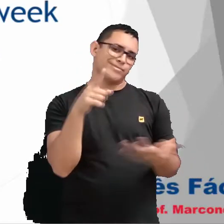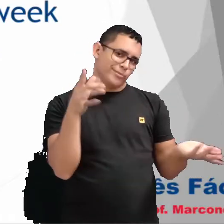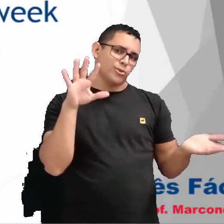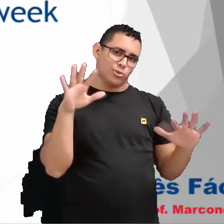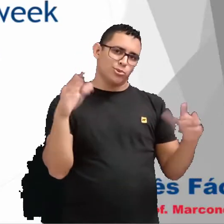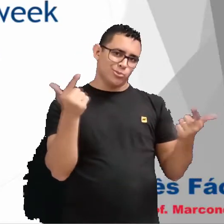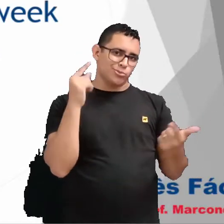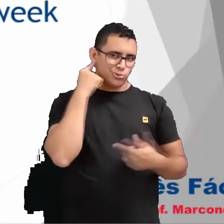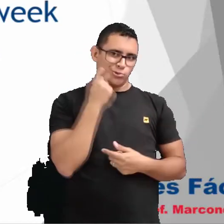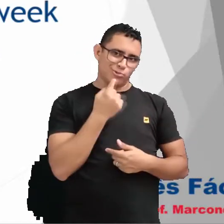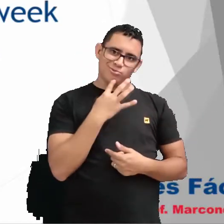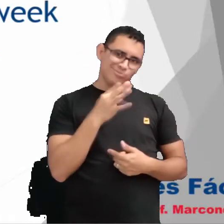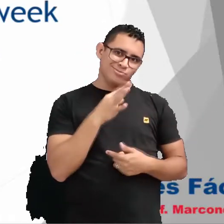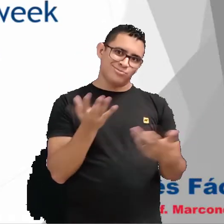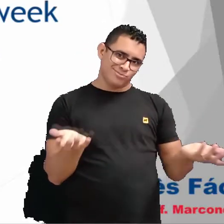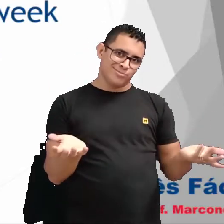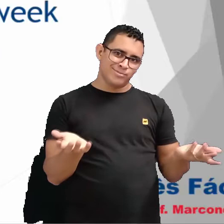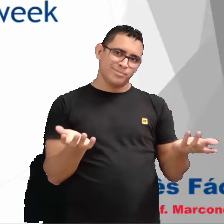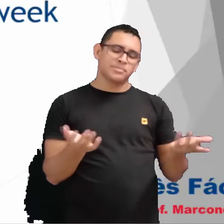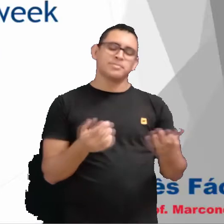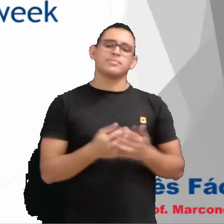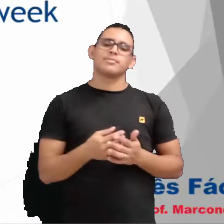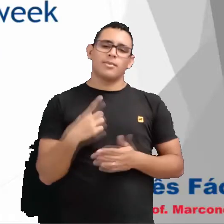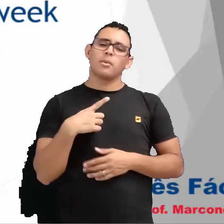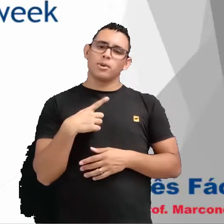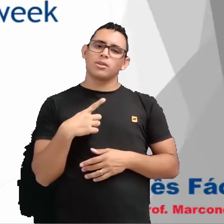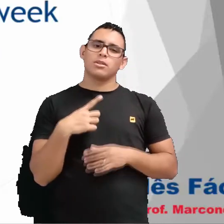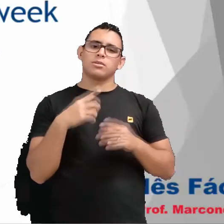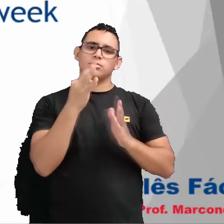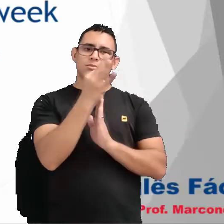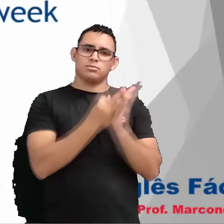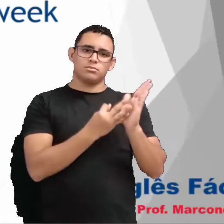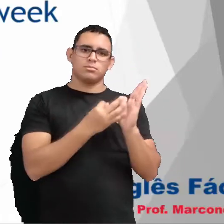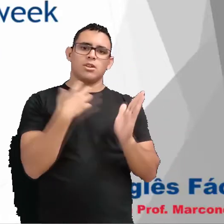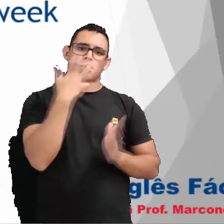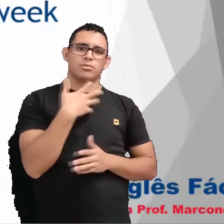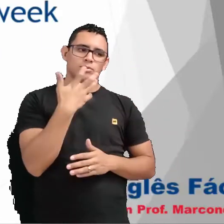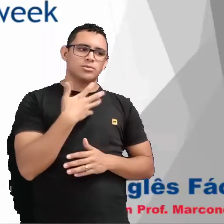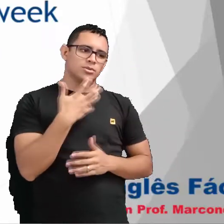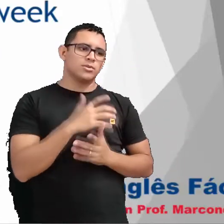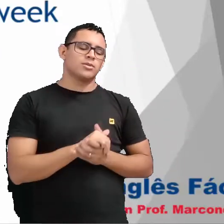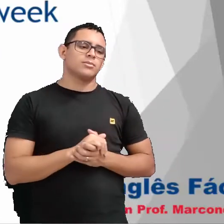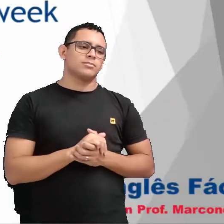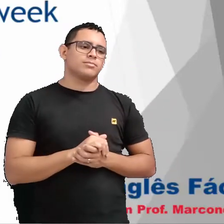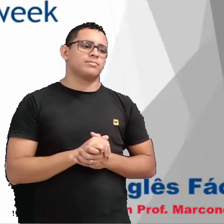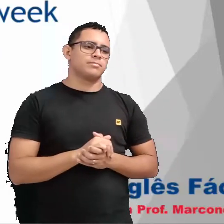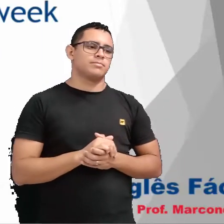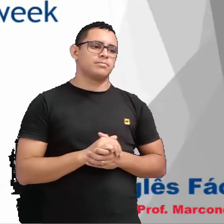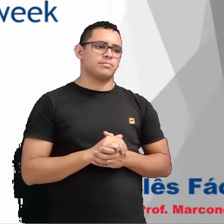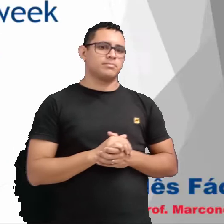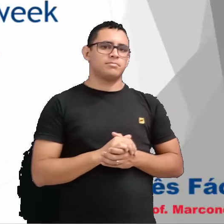também não é uma música tão nova, né? Mas é da minha juventude, né? Talvez da juventude dos pais de vocês, dependendo da idade